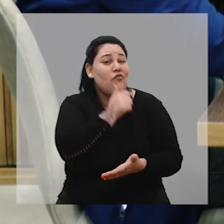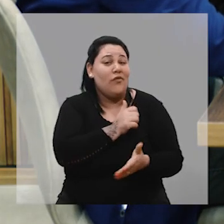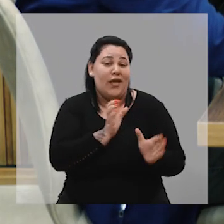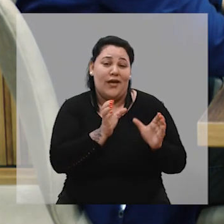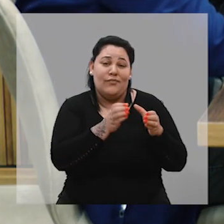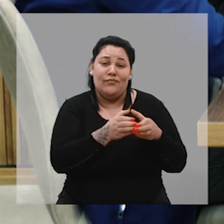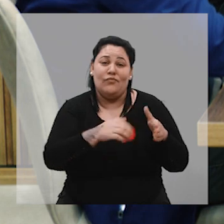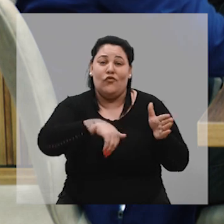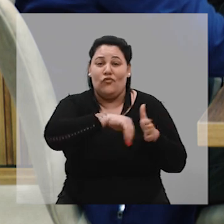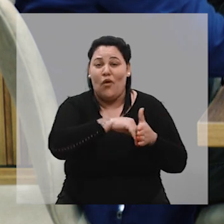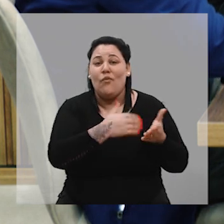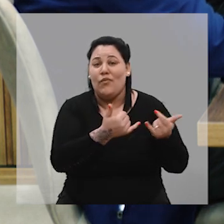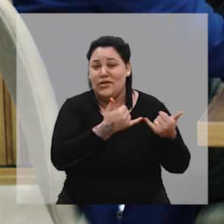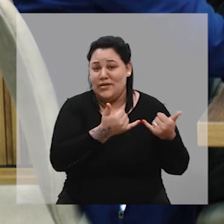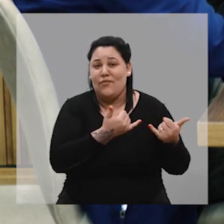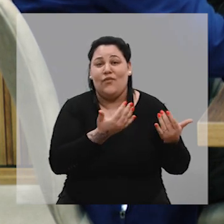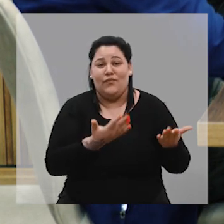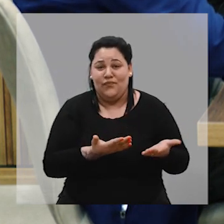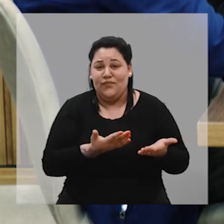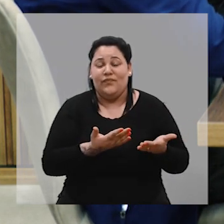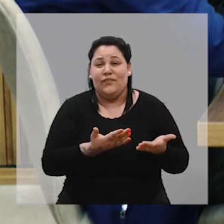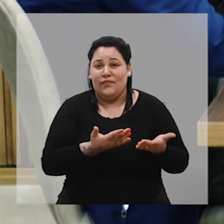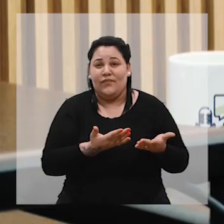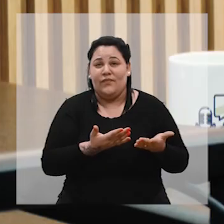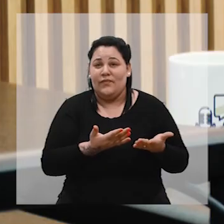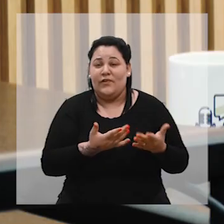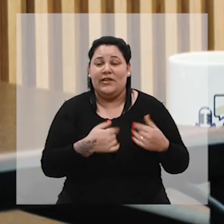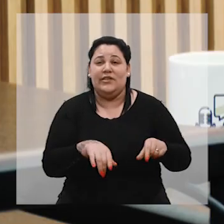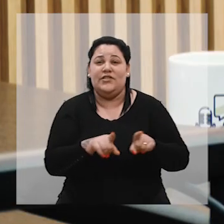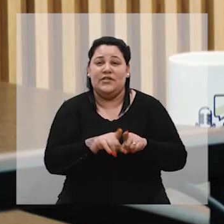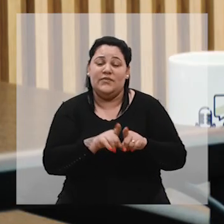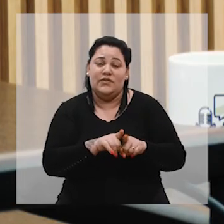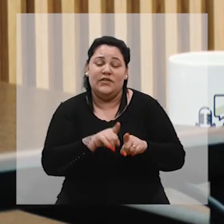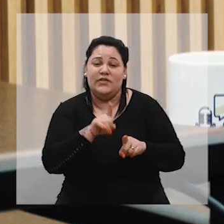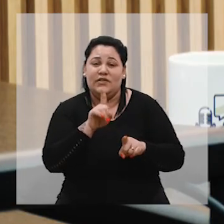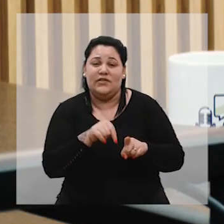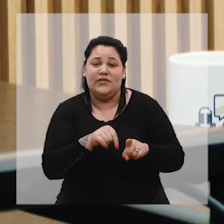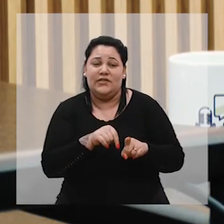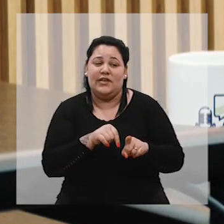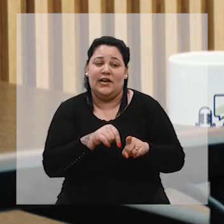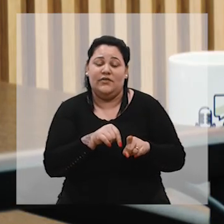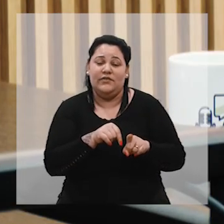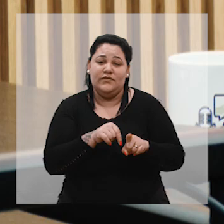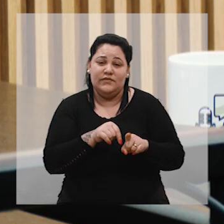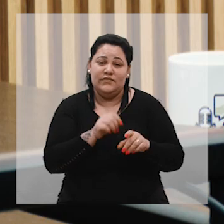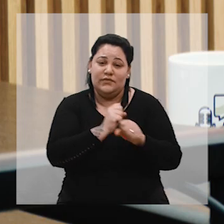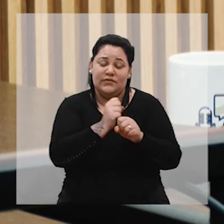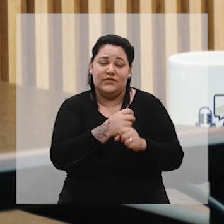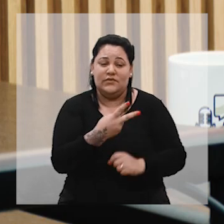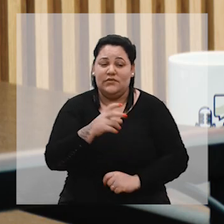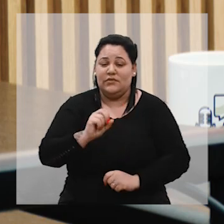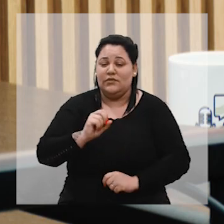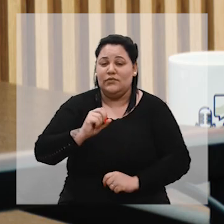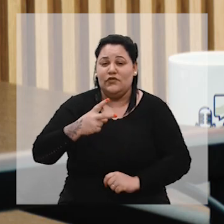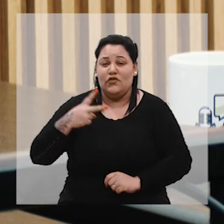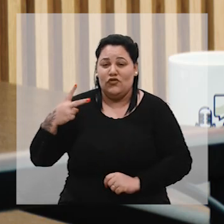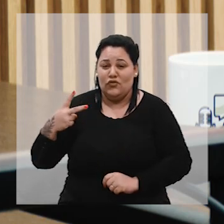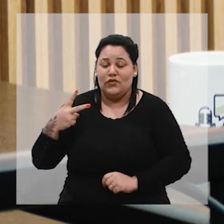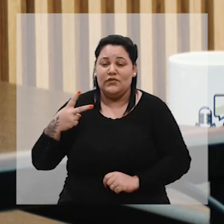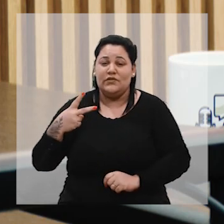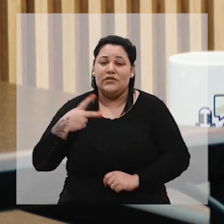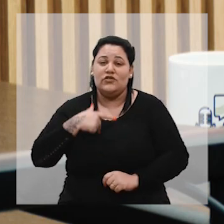que conseguiu um reconhecimento, exatamente. Né? Então, no ano de 2022, a gente conseguiu as passagens através